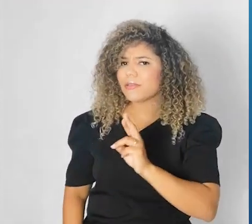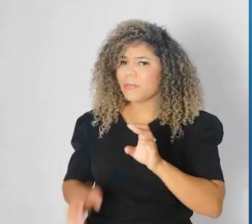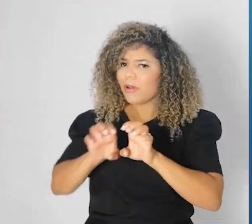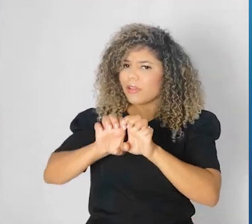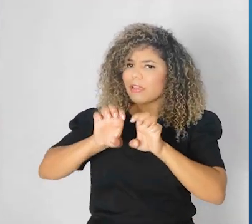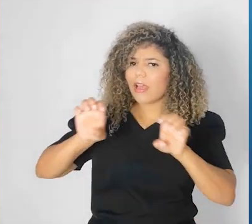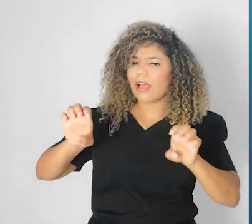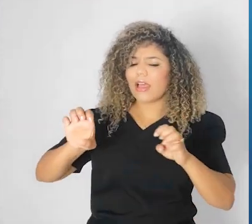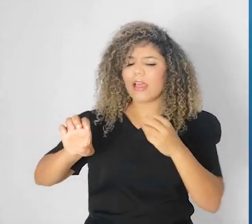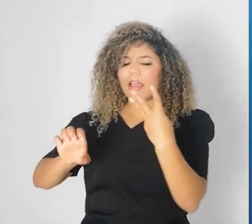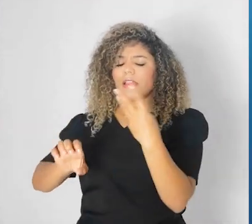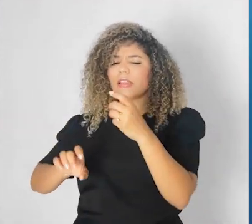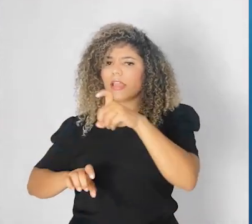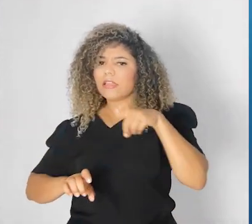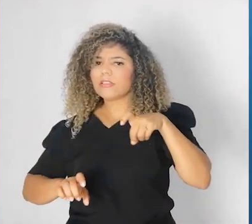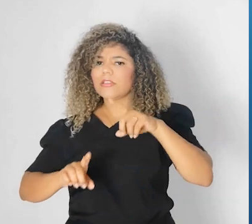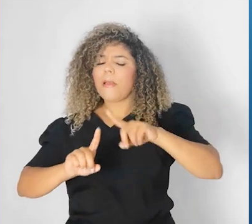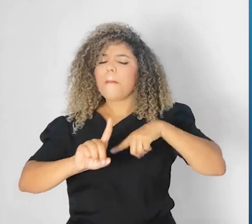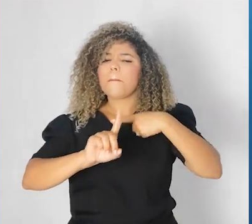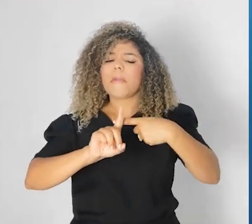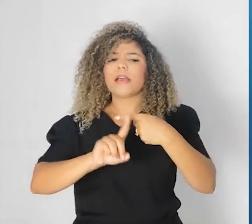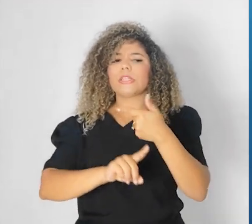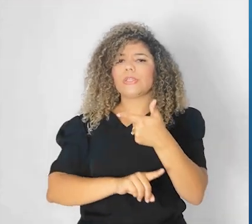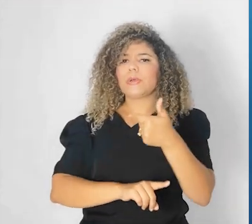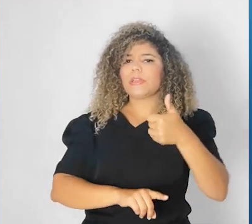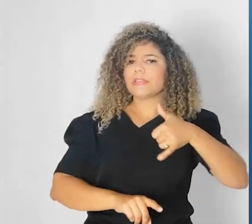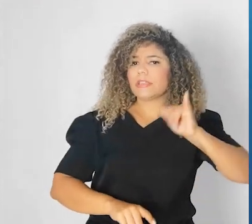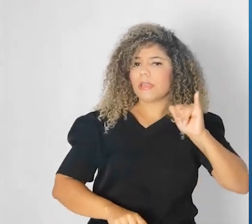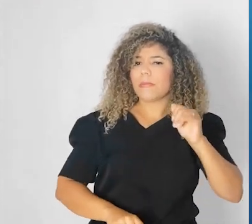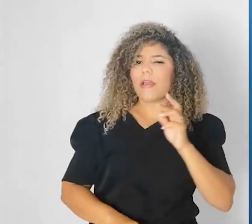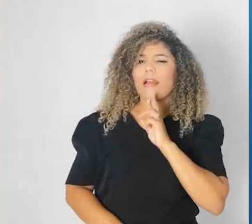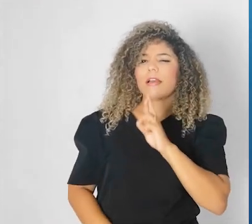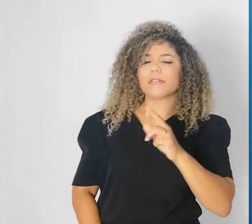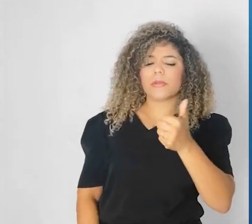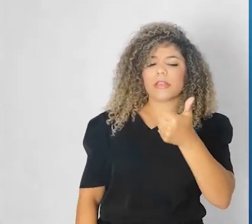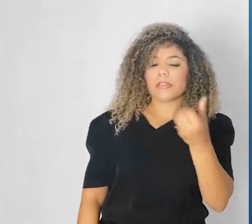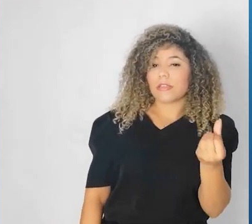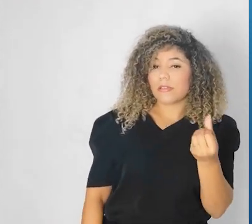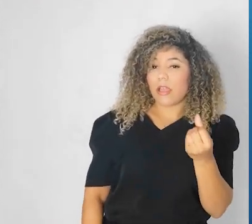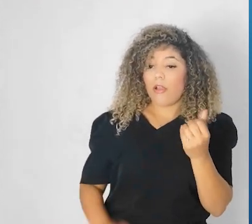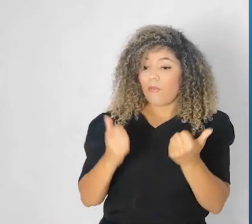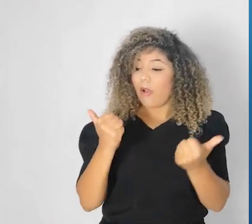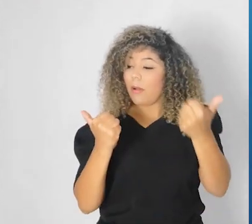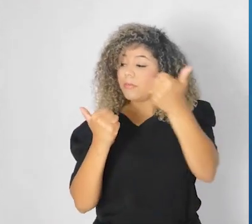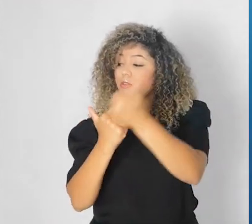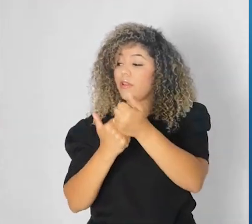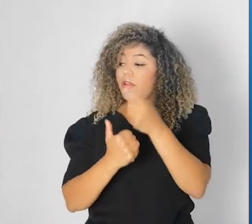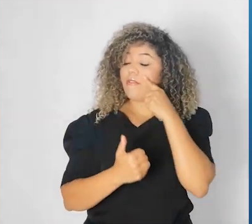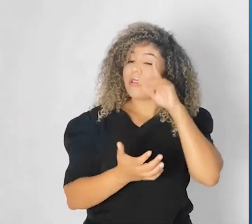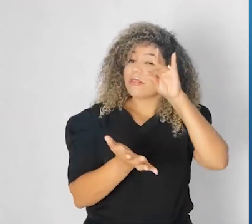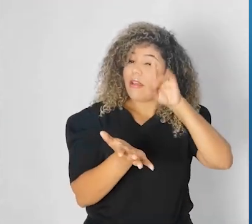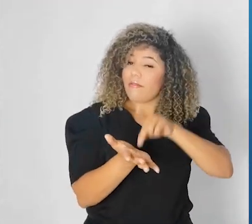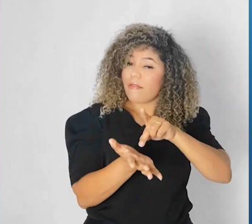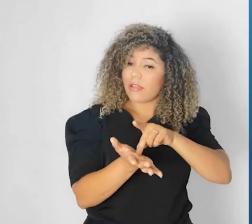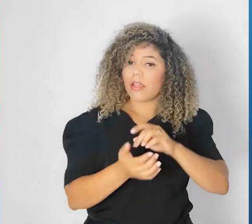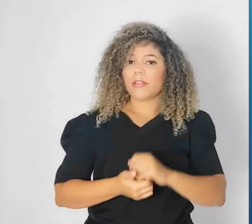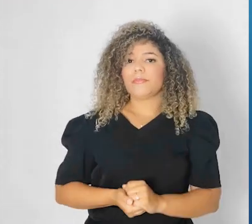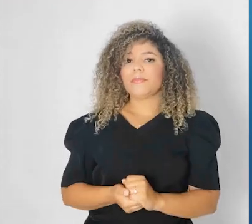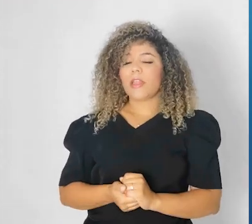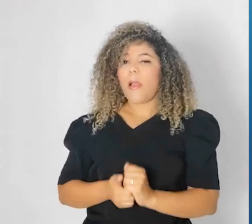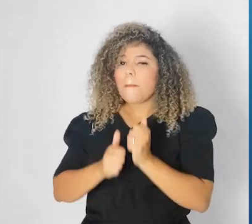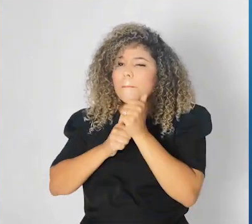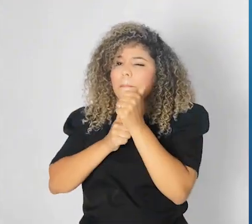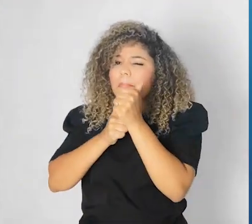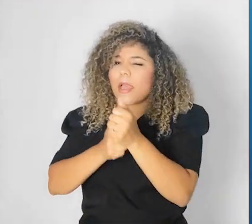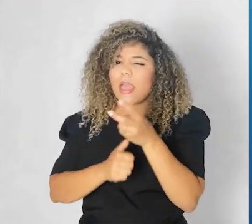3x mais 2y igual a 16? Vamos substituir e verificar se isso é verdadeiro. Então, ó, obedecendo a ordem, sempre